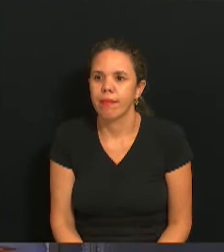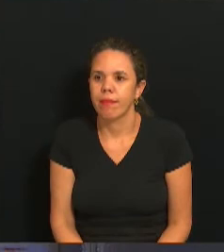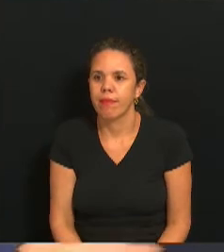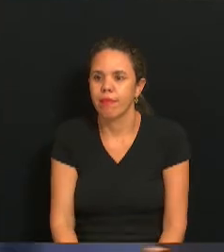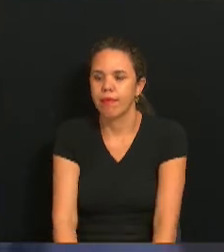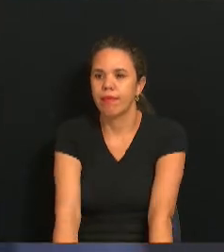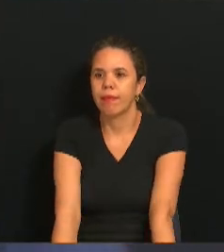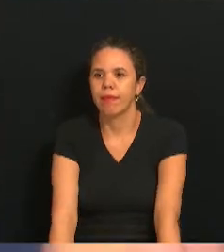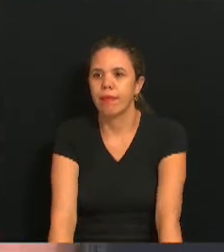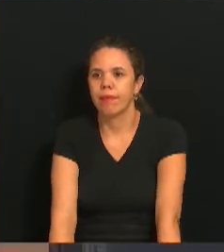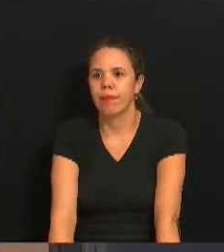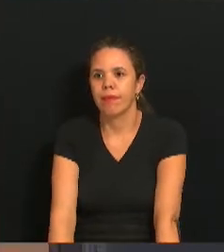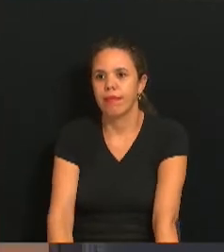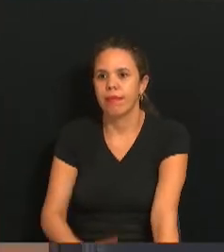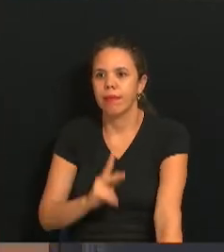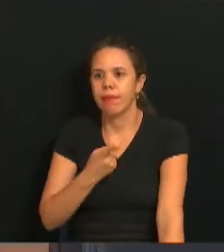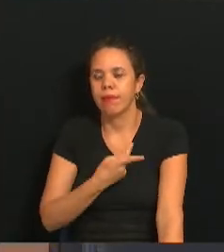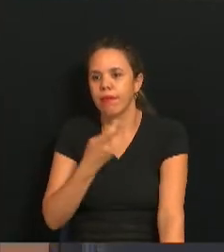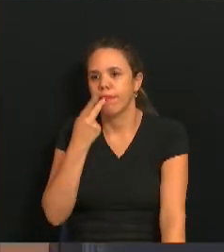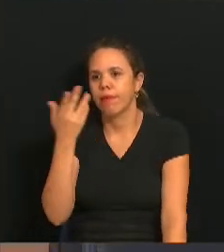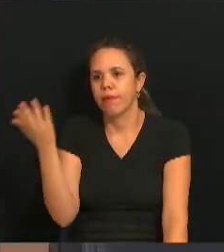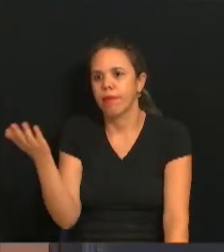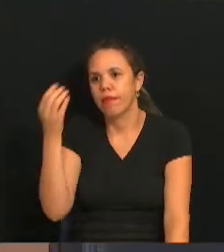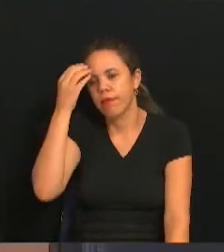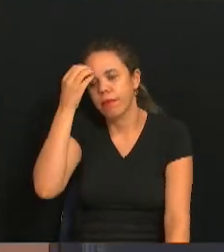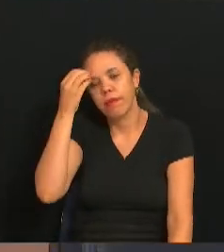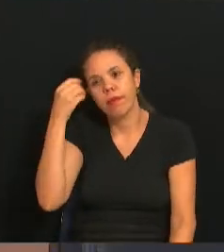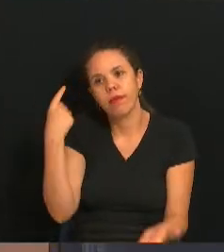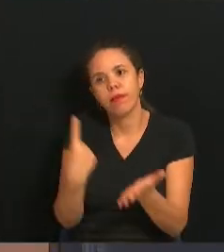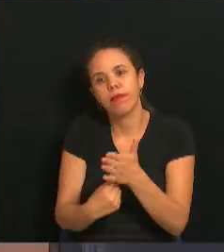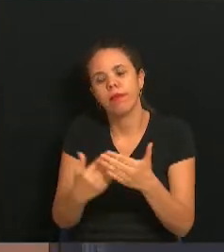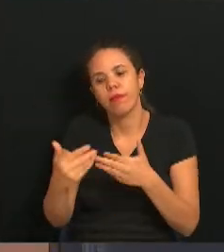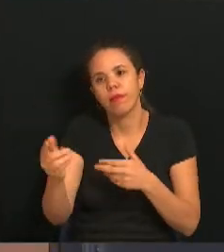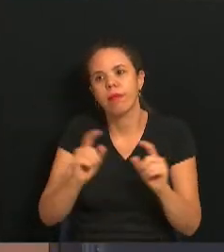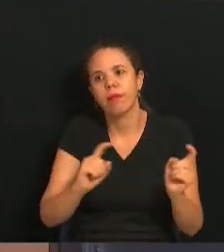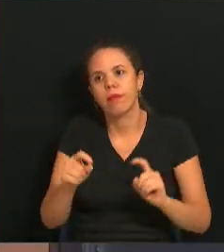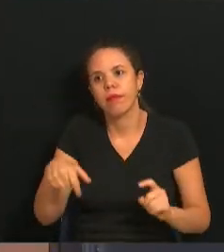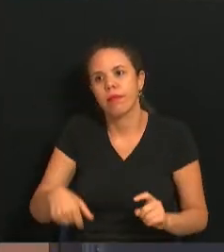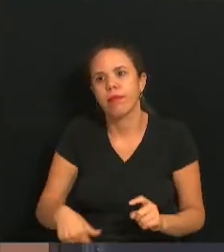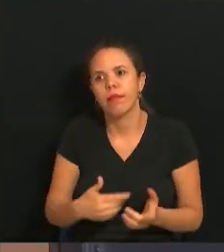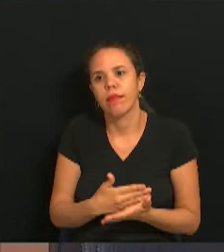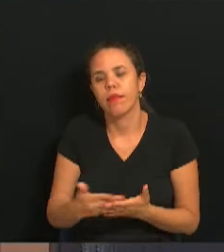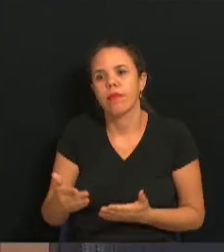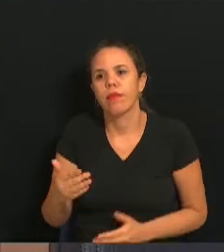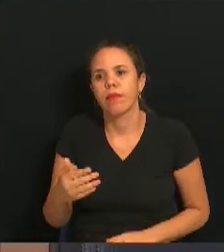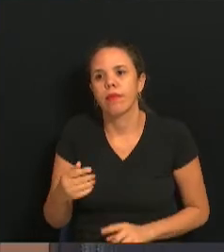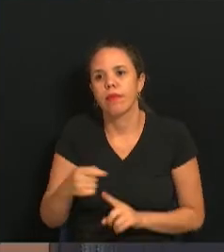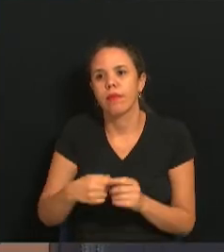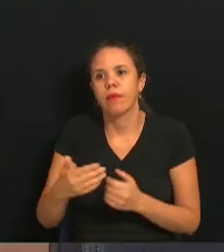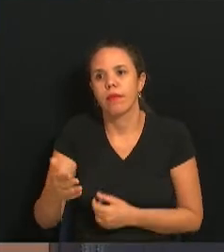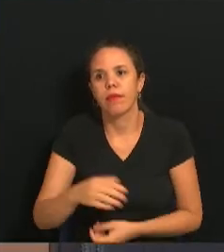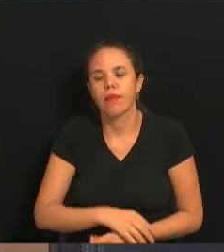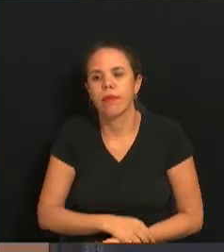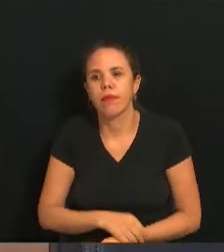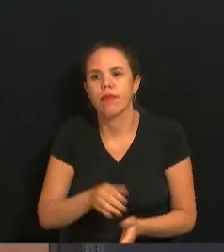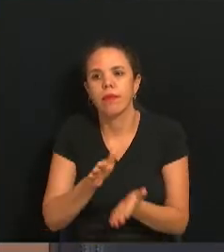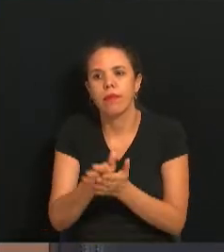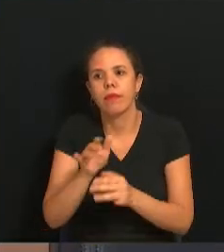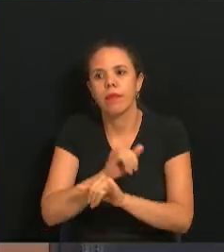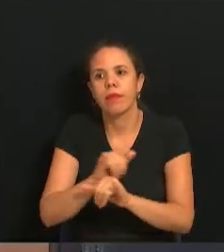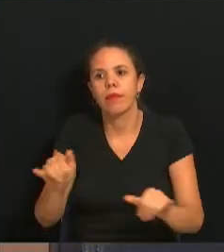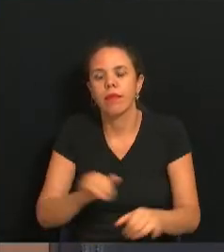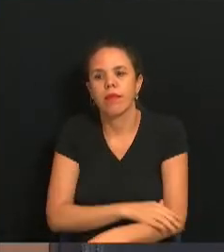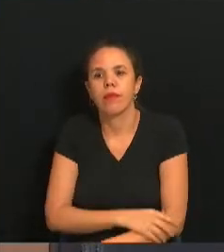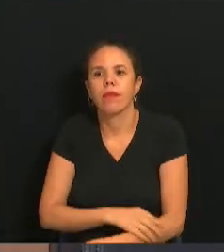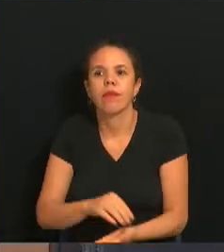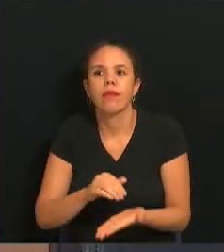Paulo Haddad, vereador, nós vamos marcar uma próxima reunião aqui no mês que vem. Nós vamos convidar a